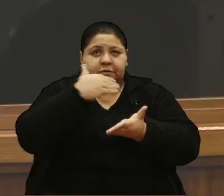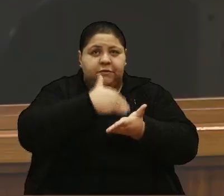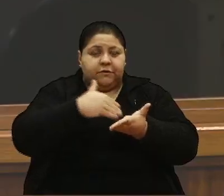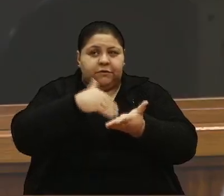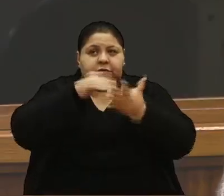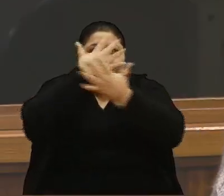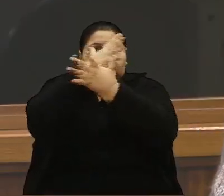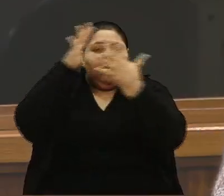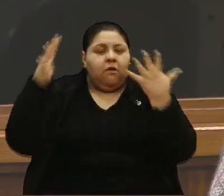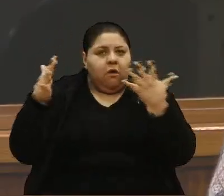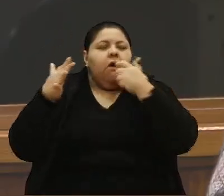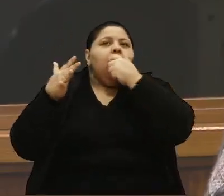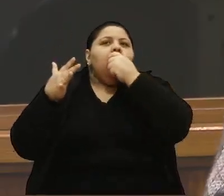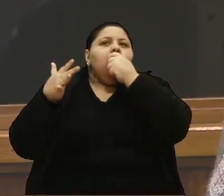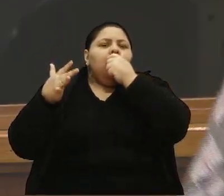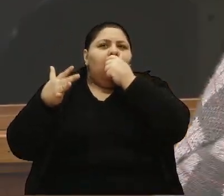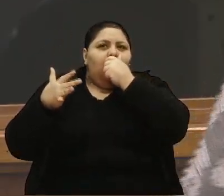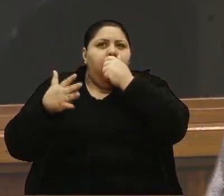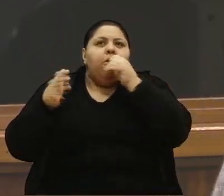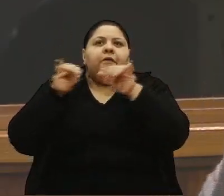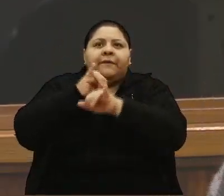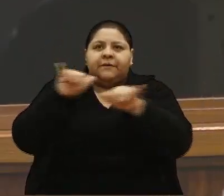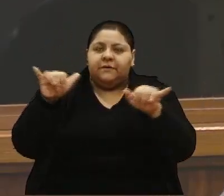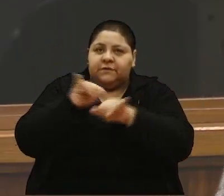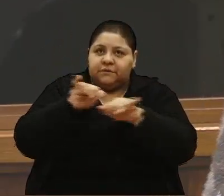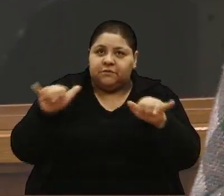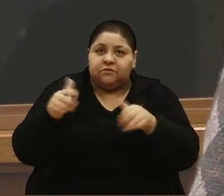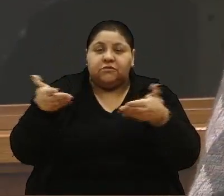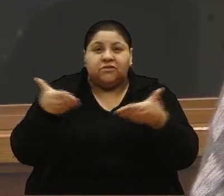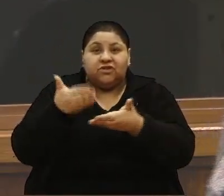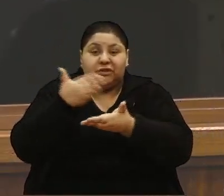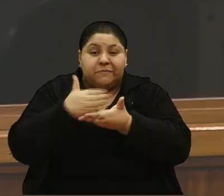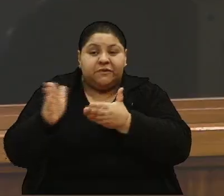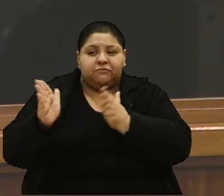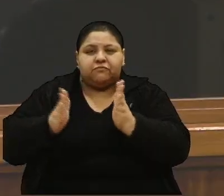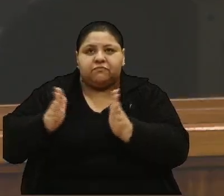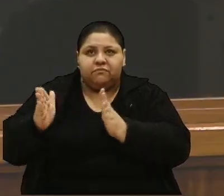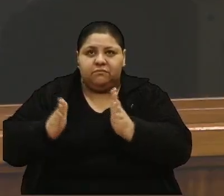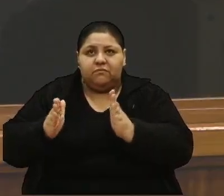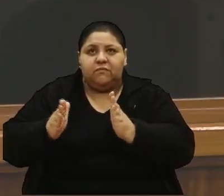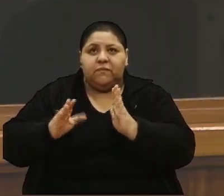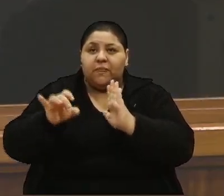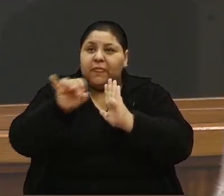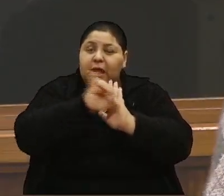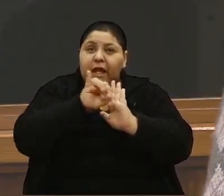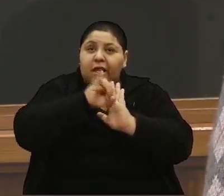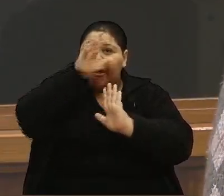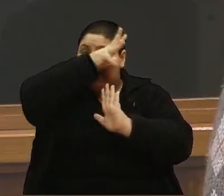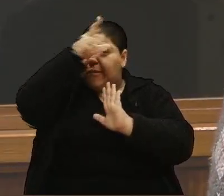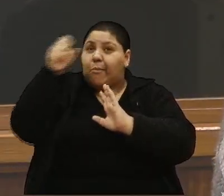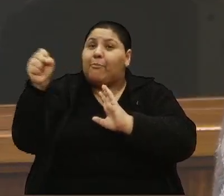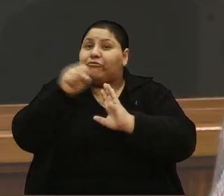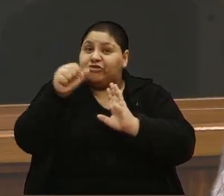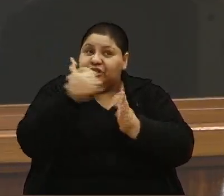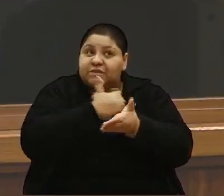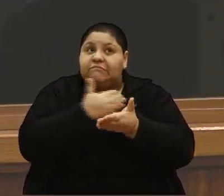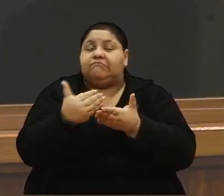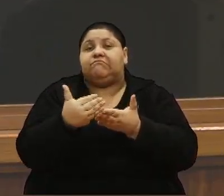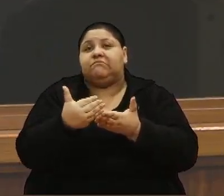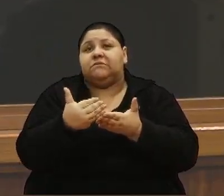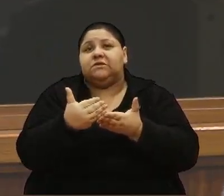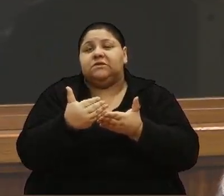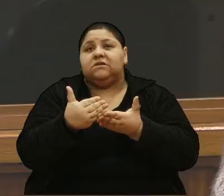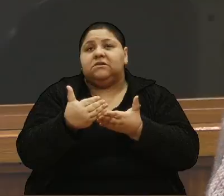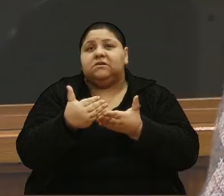Meio Ambiente, e passei para ele, mas já tinha perdido o prazo, um edital que o município podia entrar para